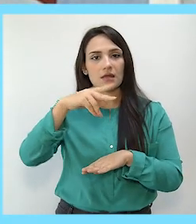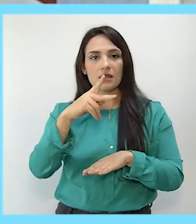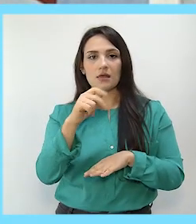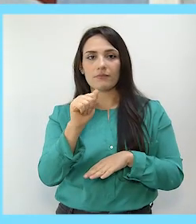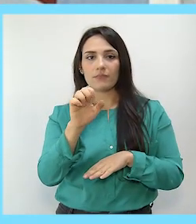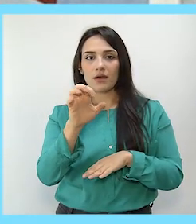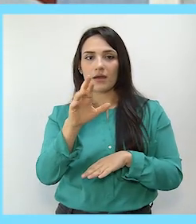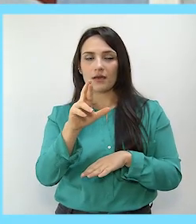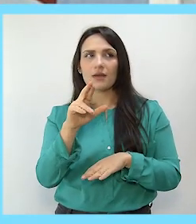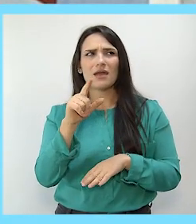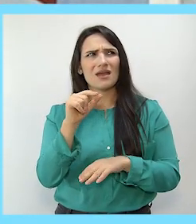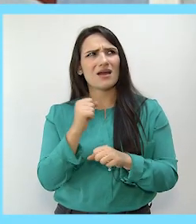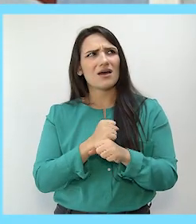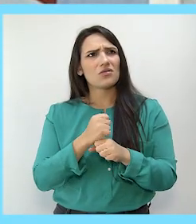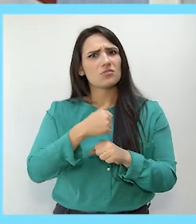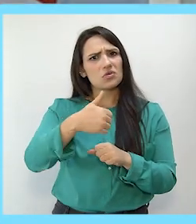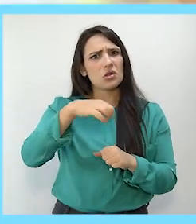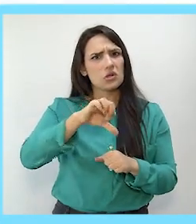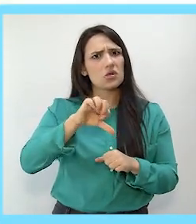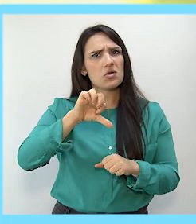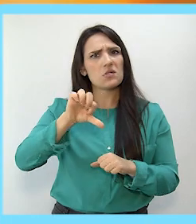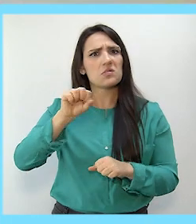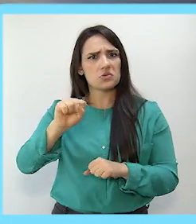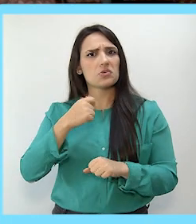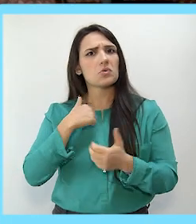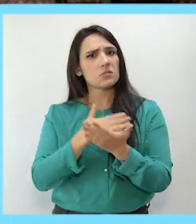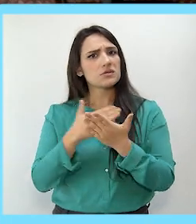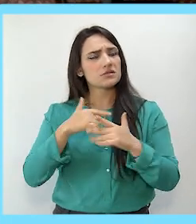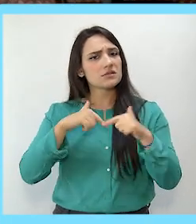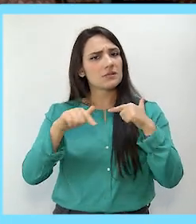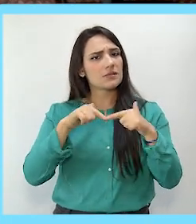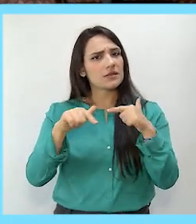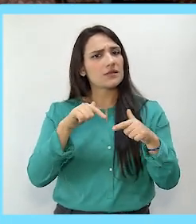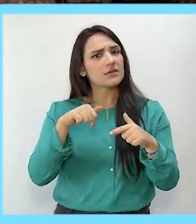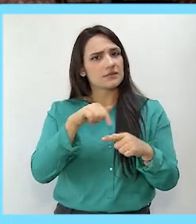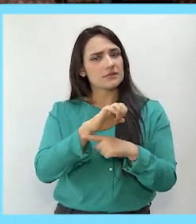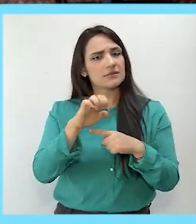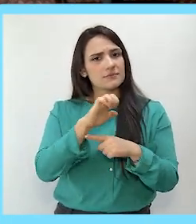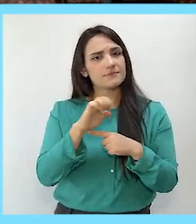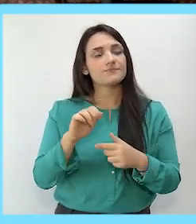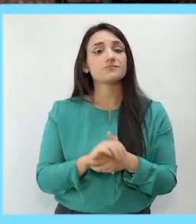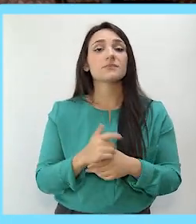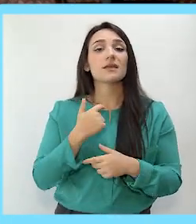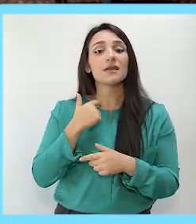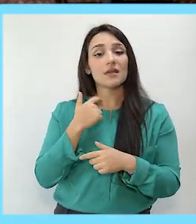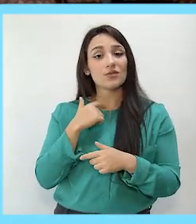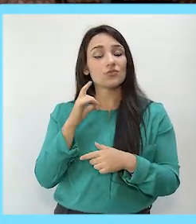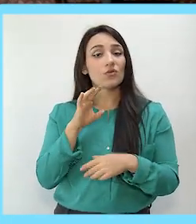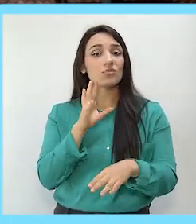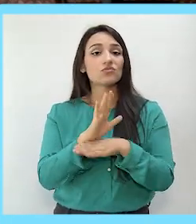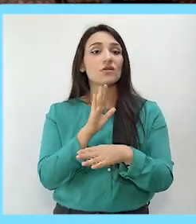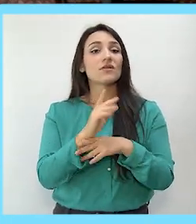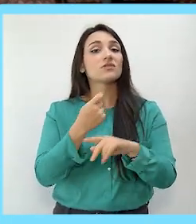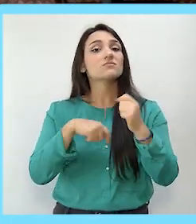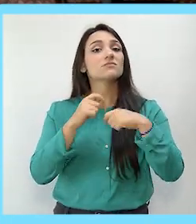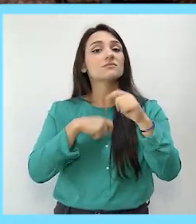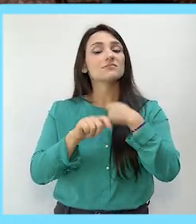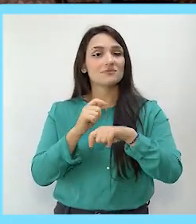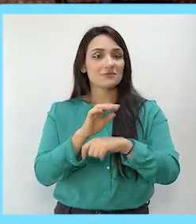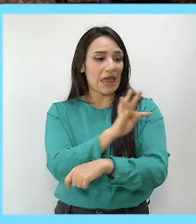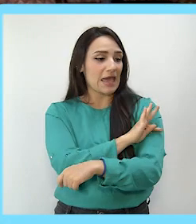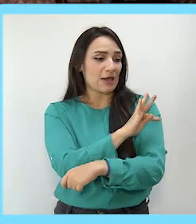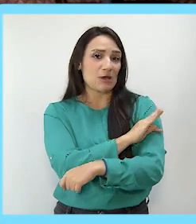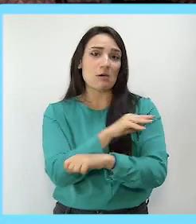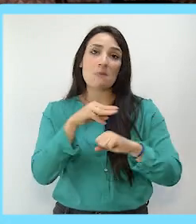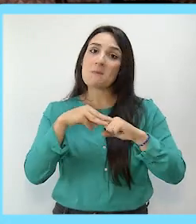Empaer? Então, em 98, eu fui aprovada e comecei a trabalhar no Estado. Você fazia o que na Empaer? O que você fazia? Assistente administrativa, era um cargo